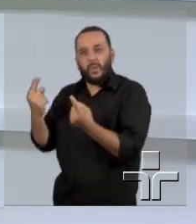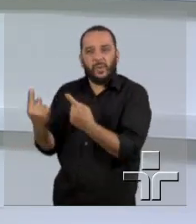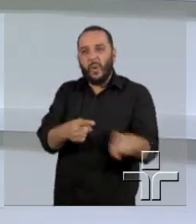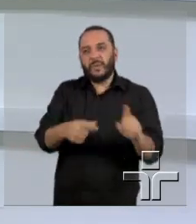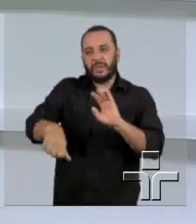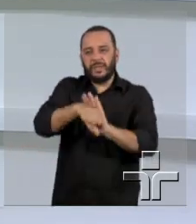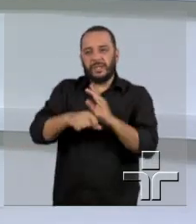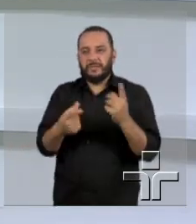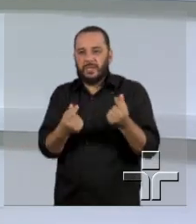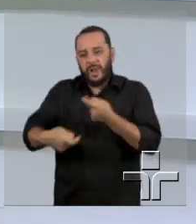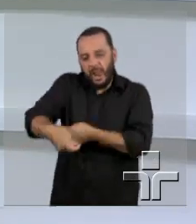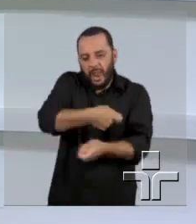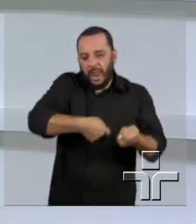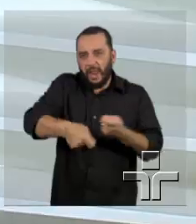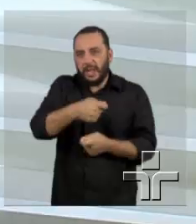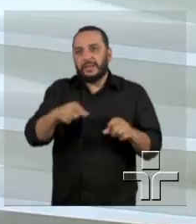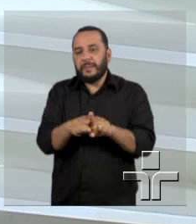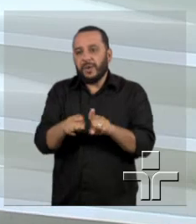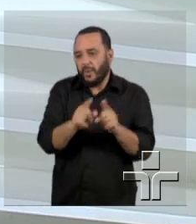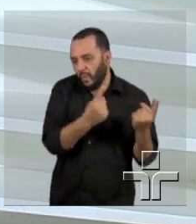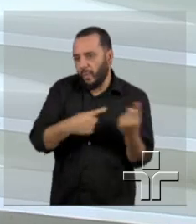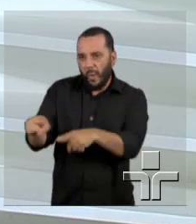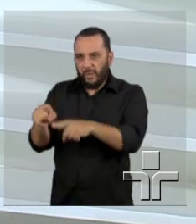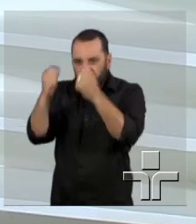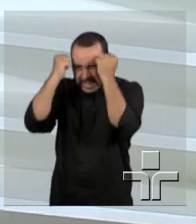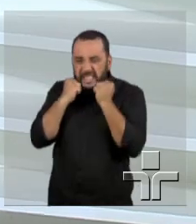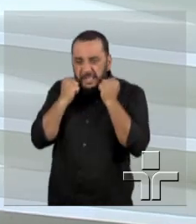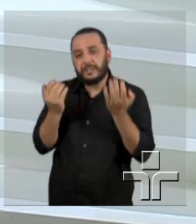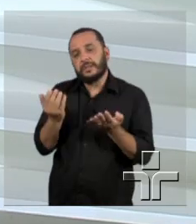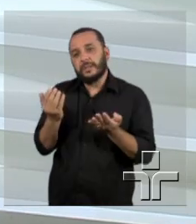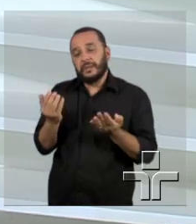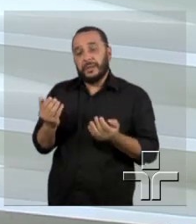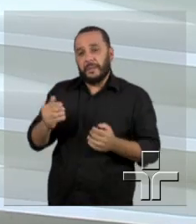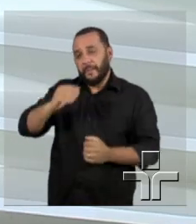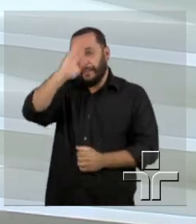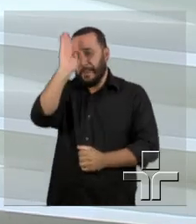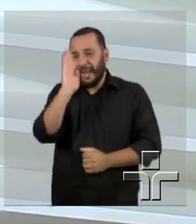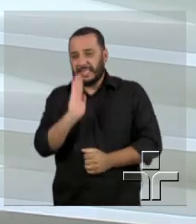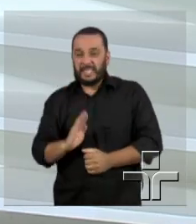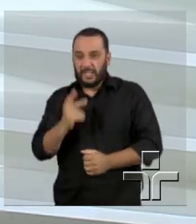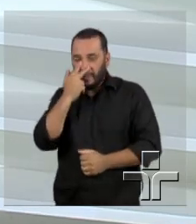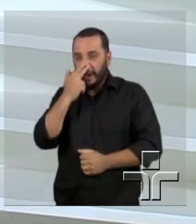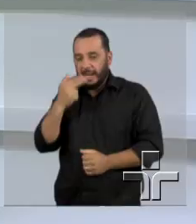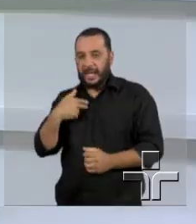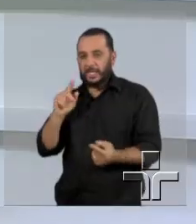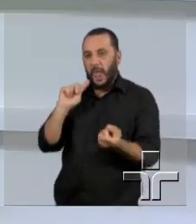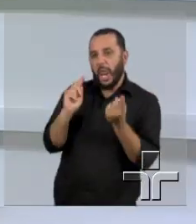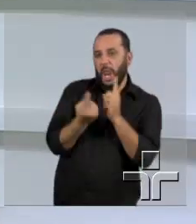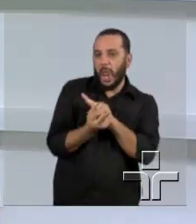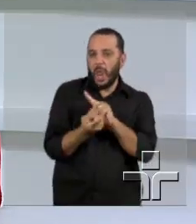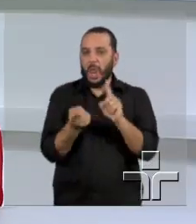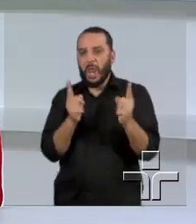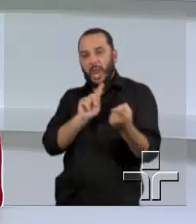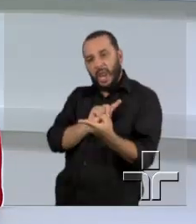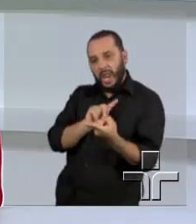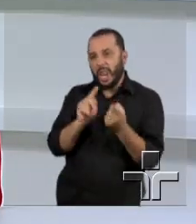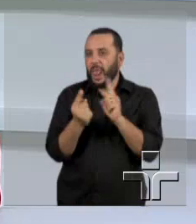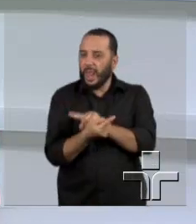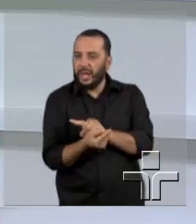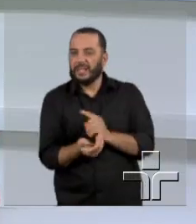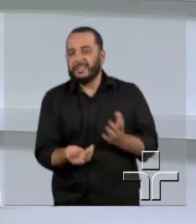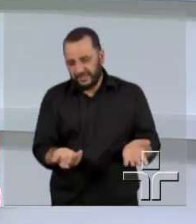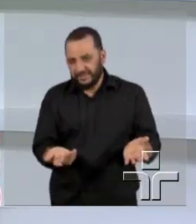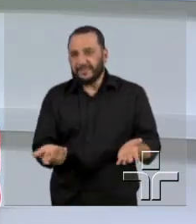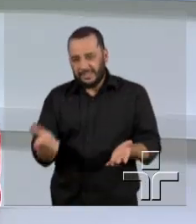de lavagem de dinheiro e financiamento ao terrorismo. Nós somos um país instável. Isso faz o quê? Aumenta o risco